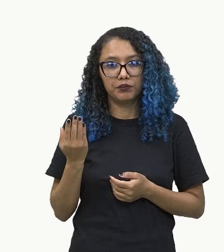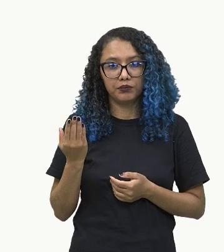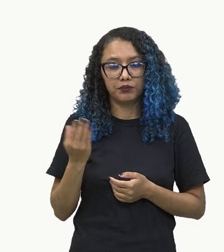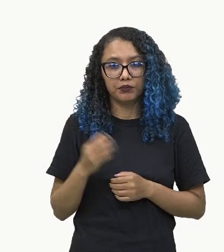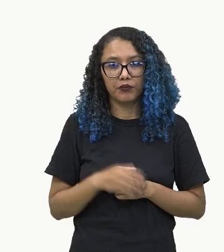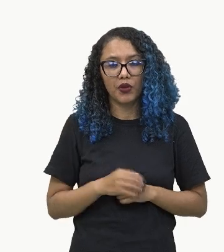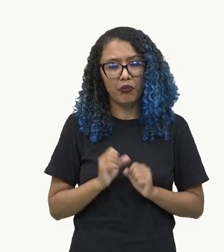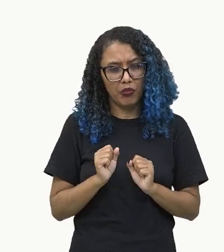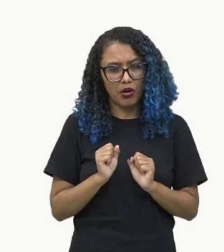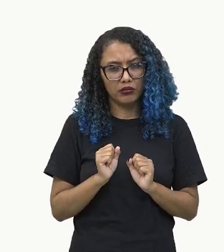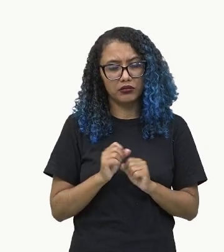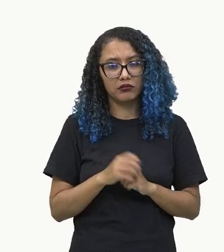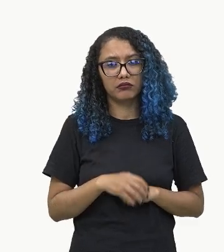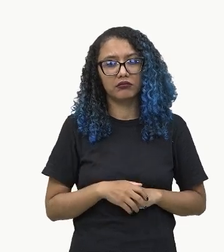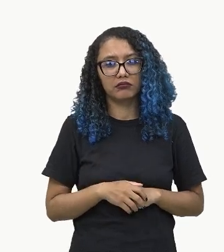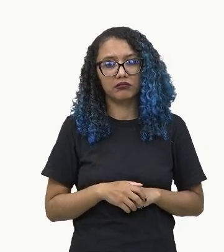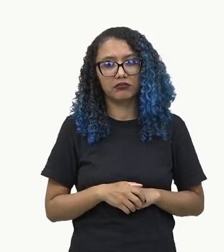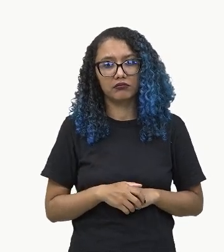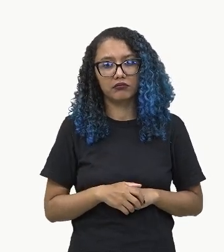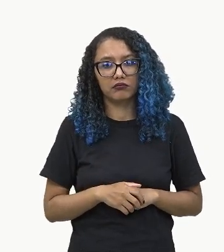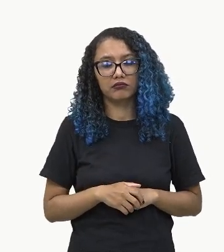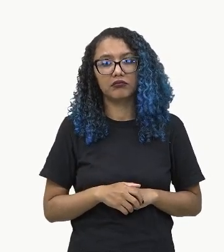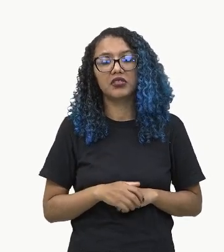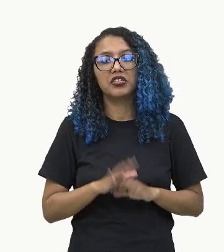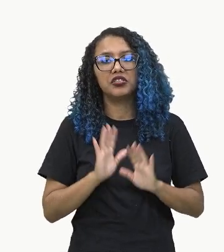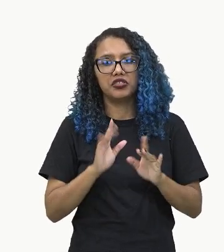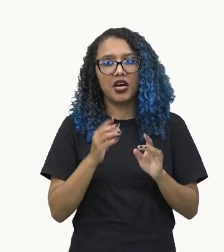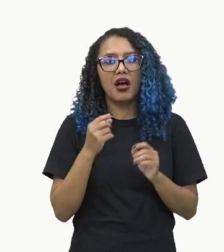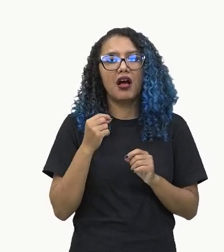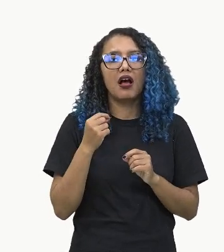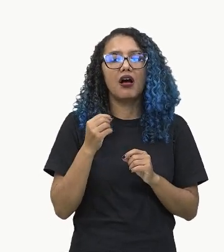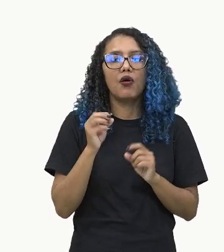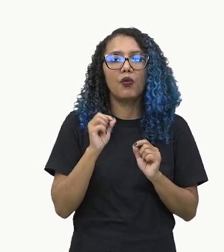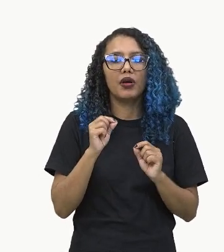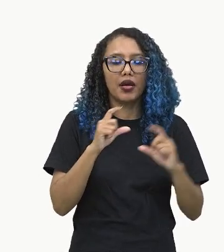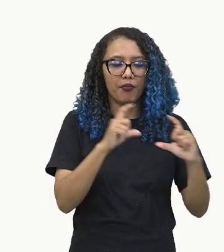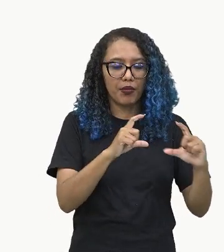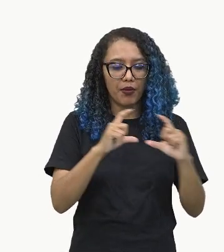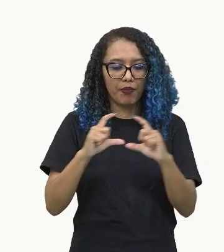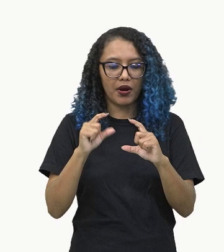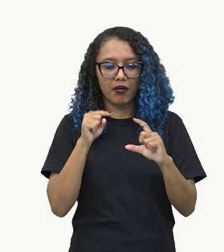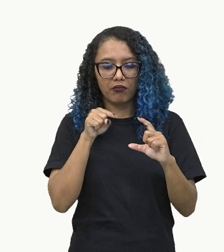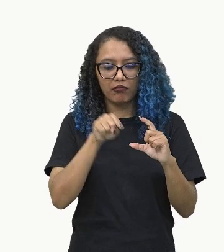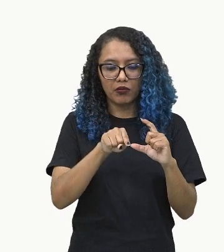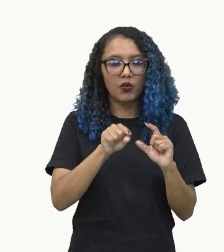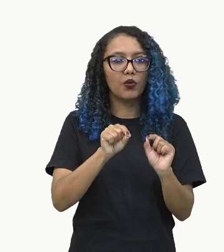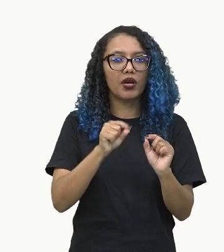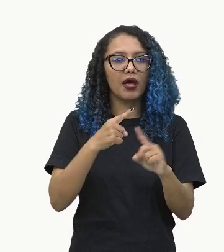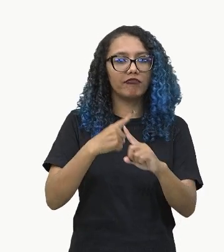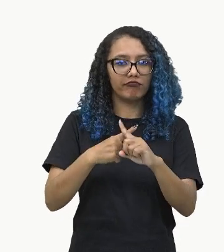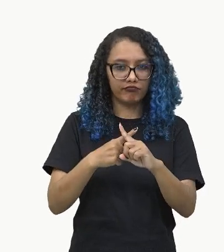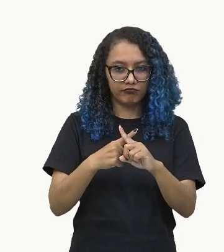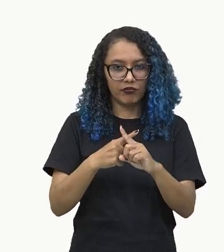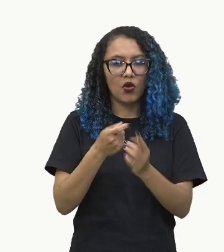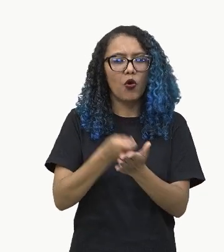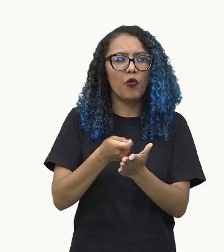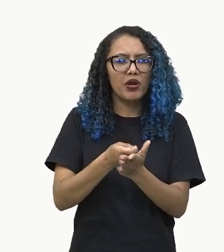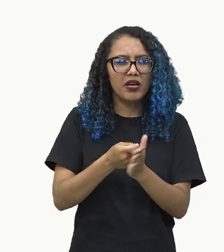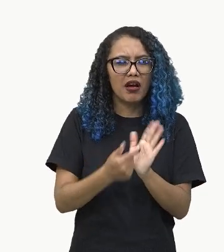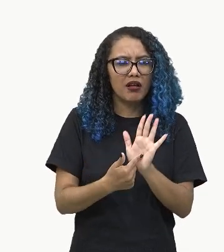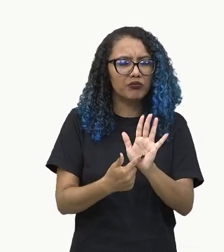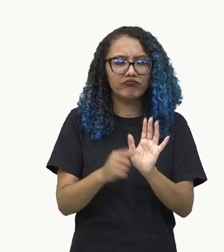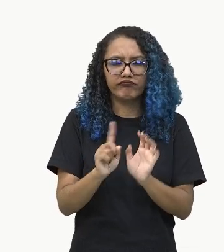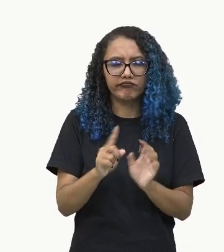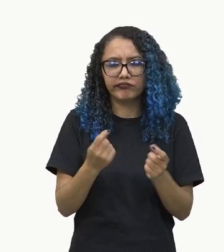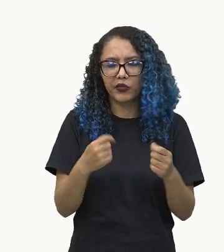Pode isso? Ah, isso aqui já fica subentendido que aqui no meio é uma multiplicação. Ela não precisa obrigatoriamente